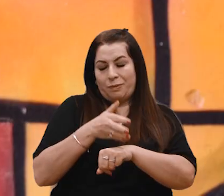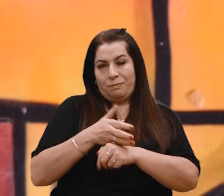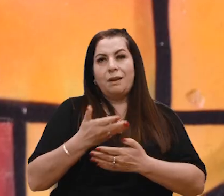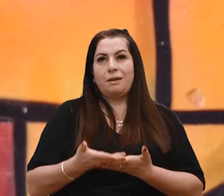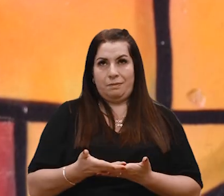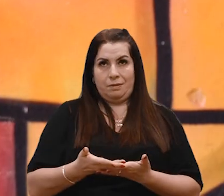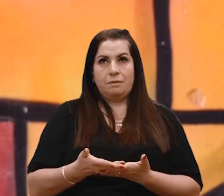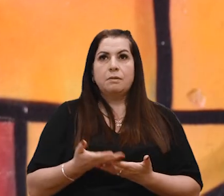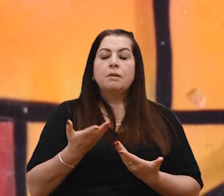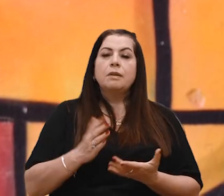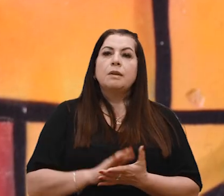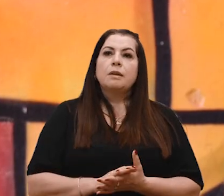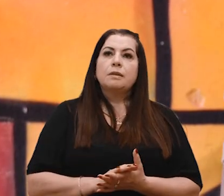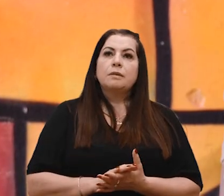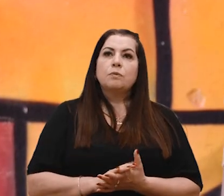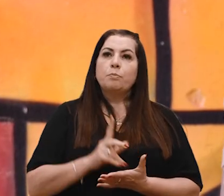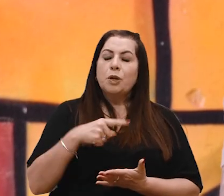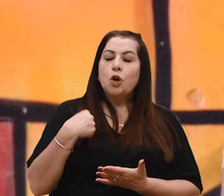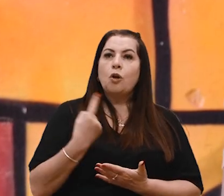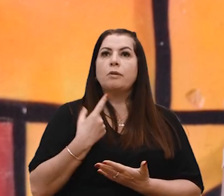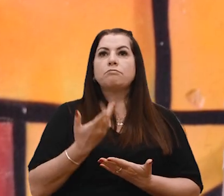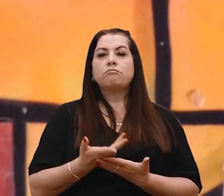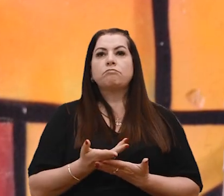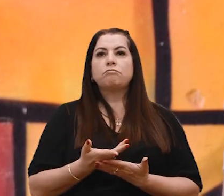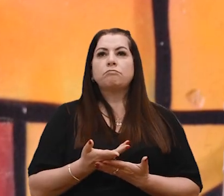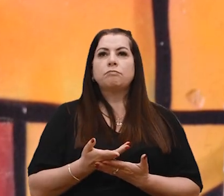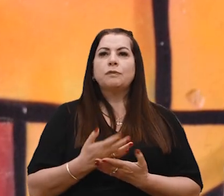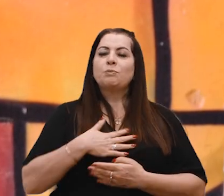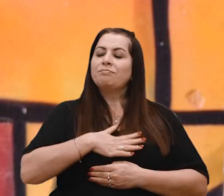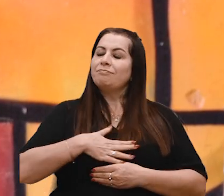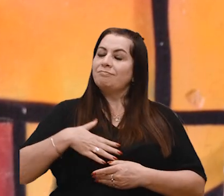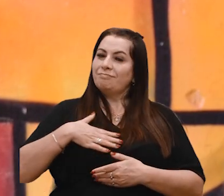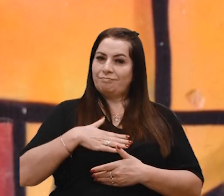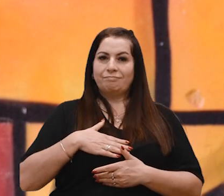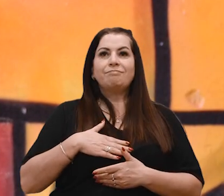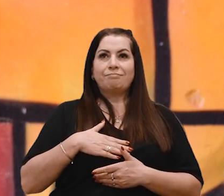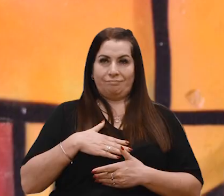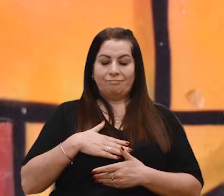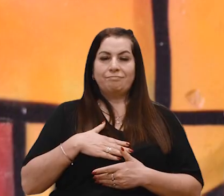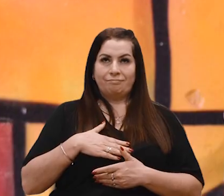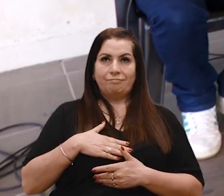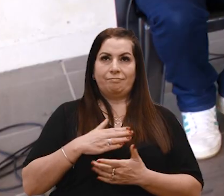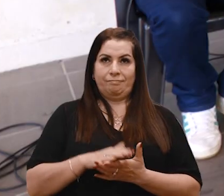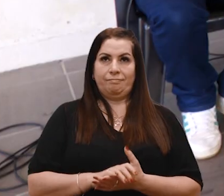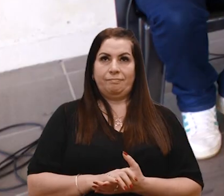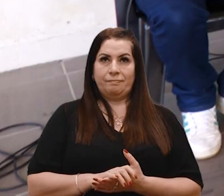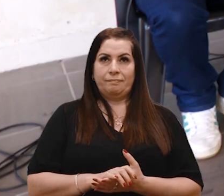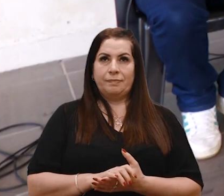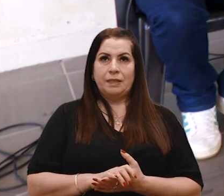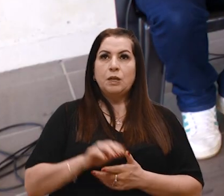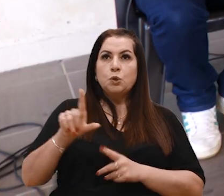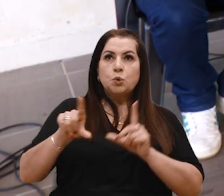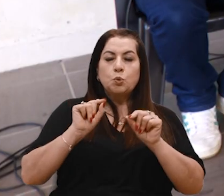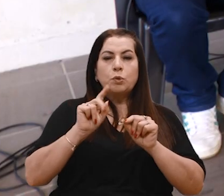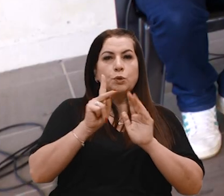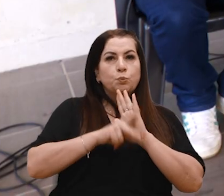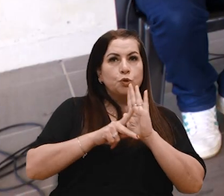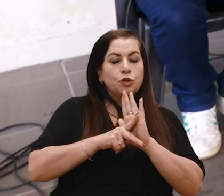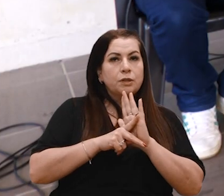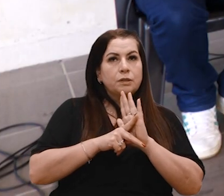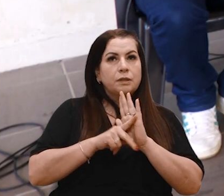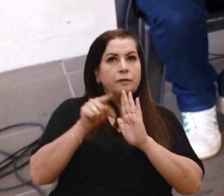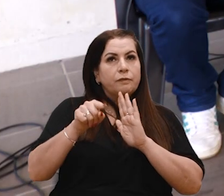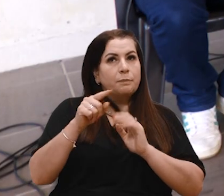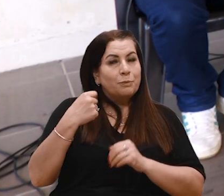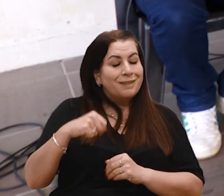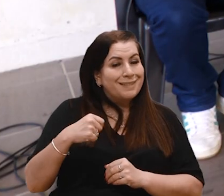tem um costume muito de participar. Então, para a gente foi muito gratificante, né? A escolha